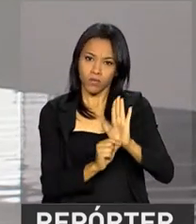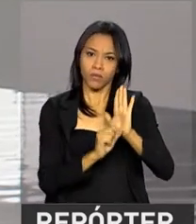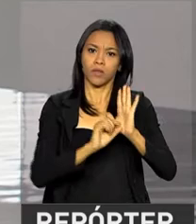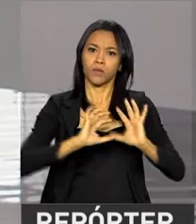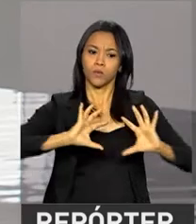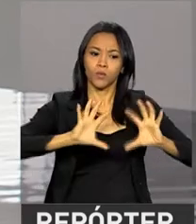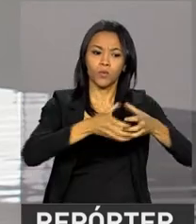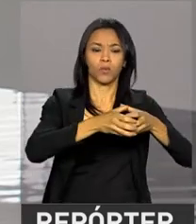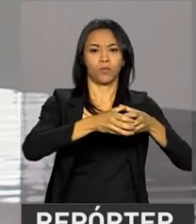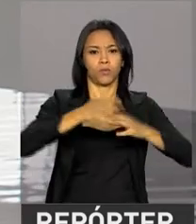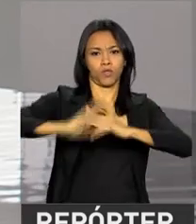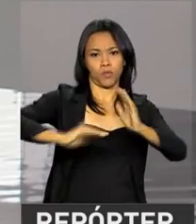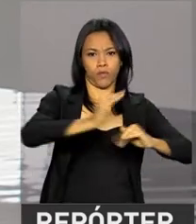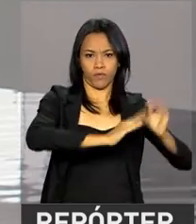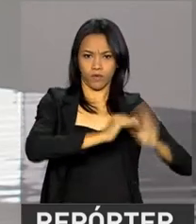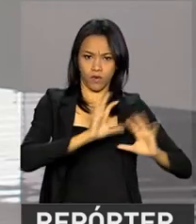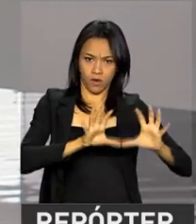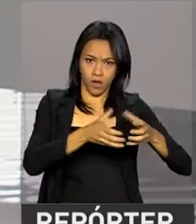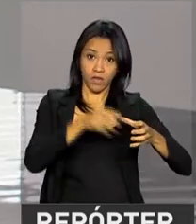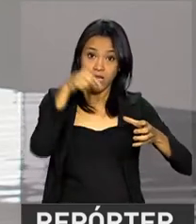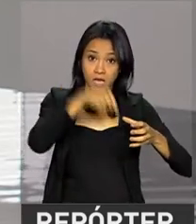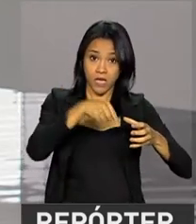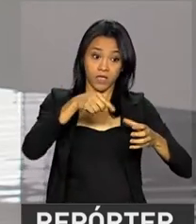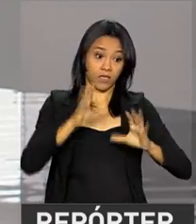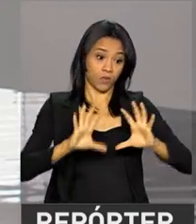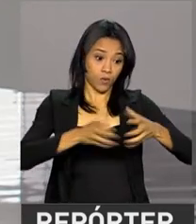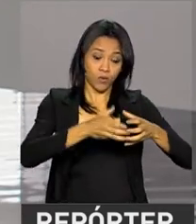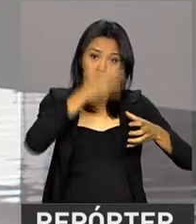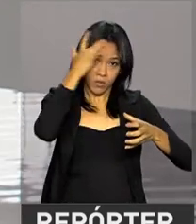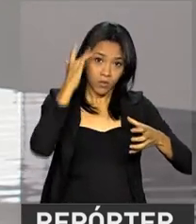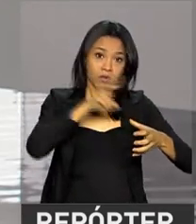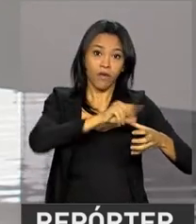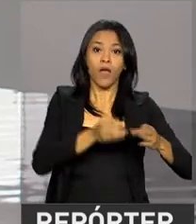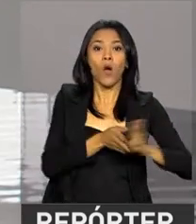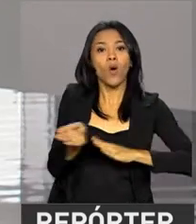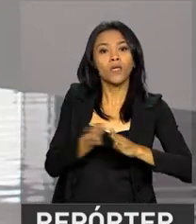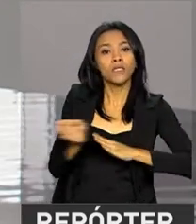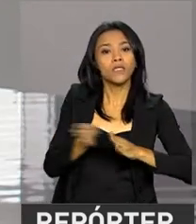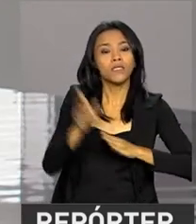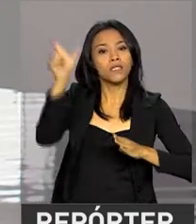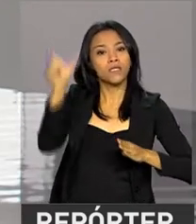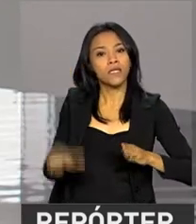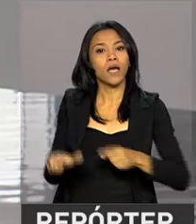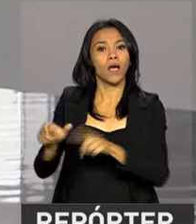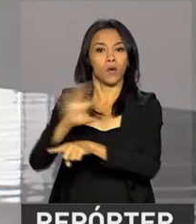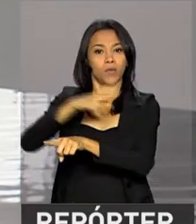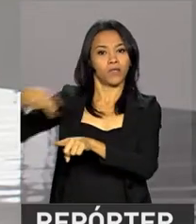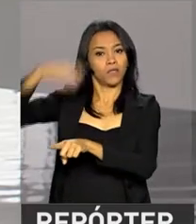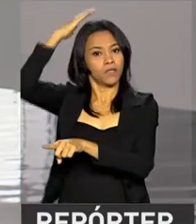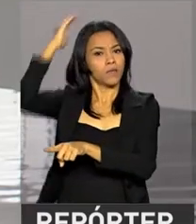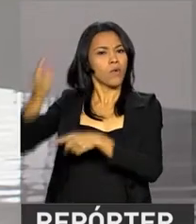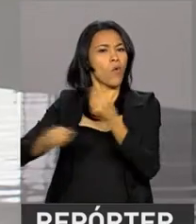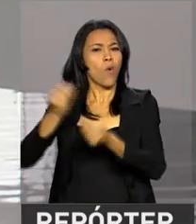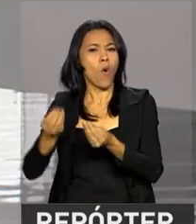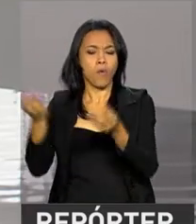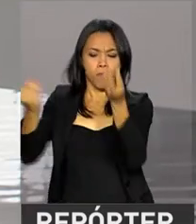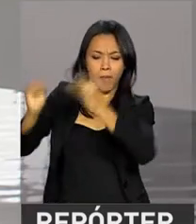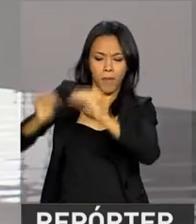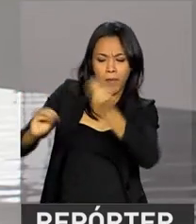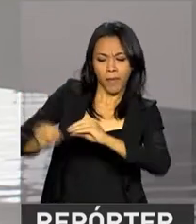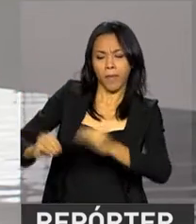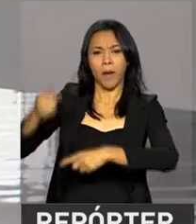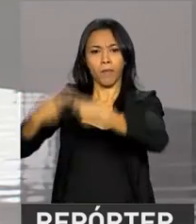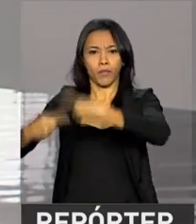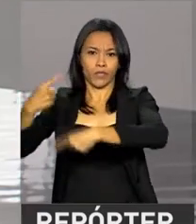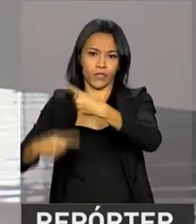assessorar a ajudava a assessorar o presidente da república na condução da política fiscal do governo o órgão será